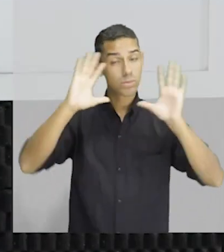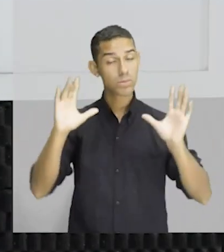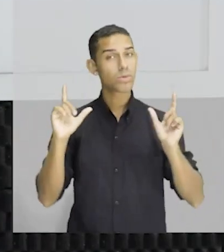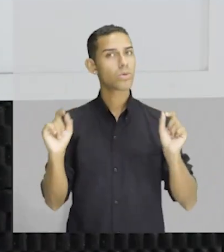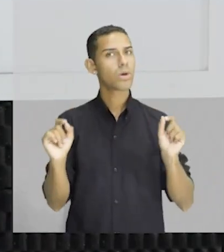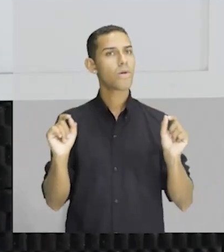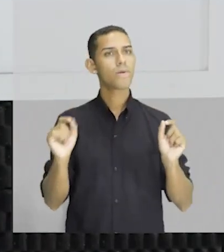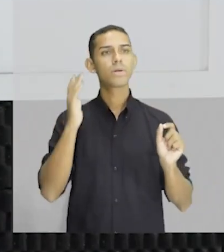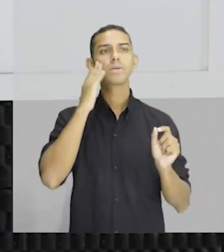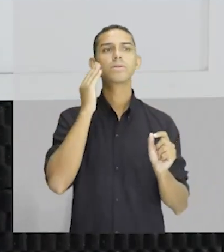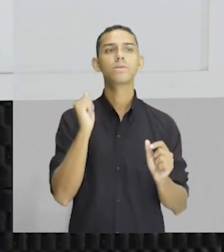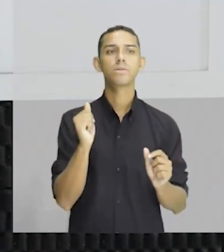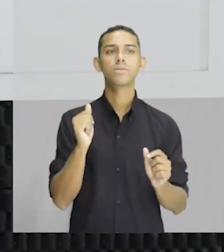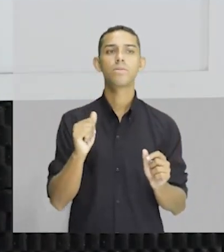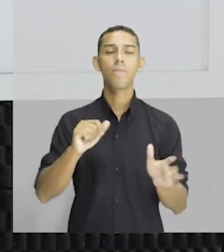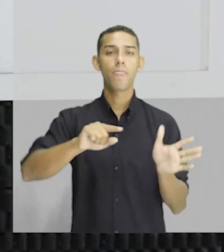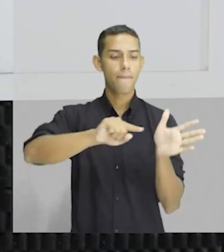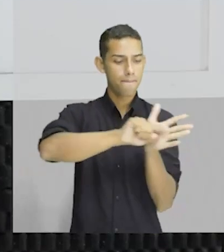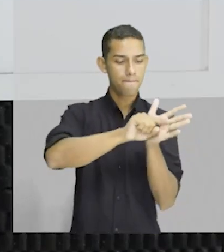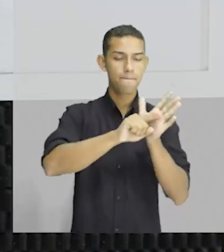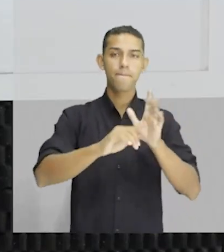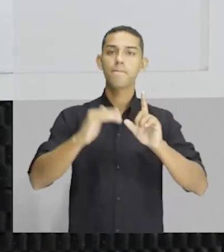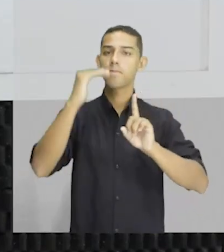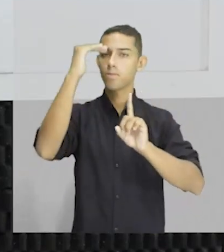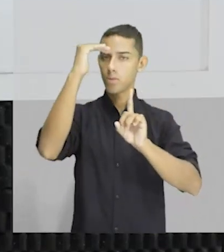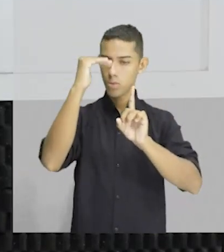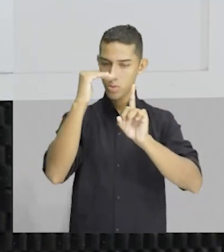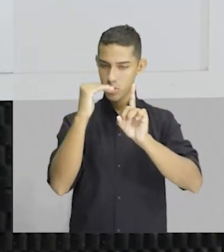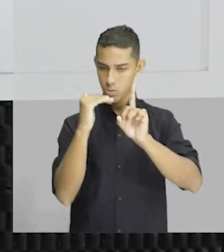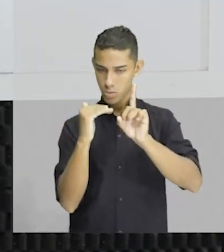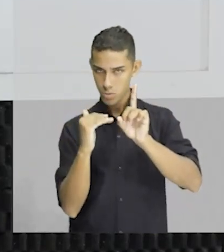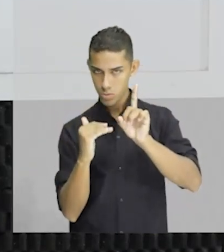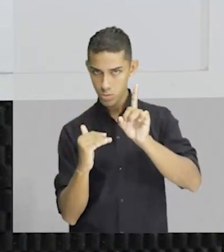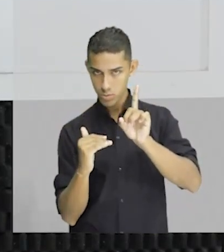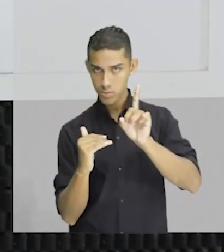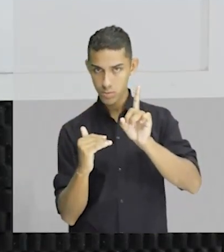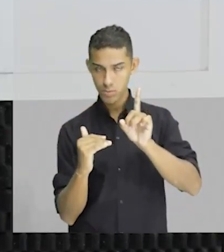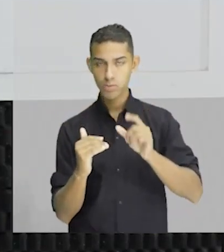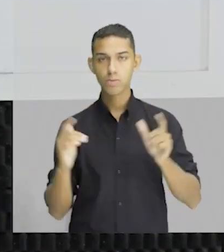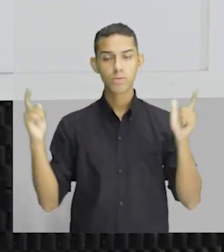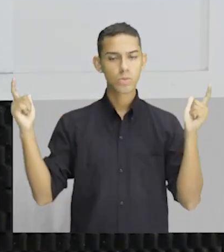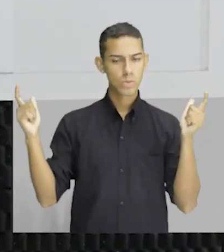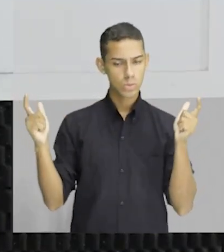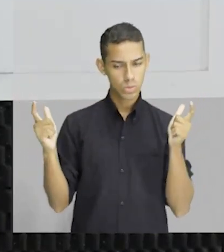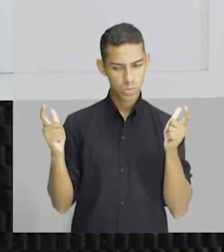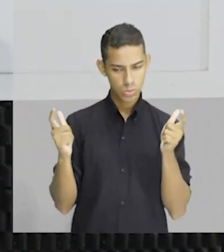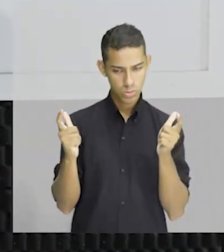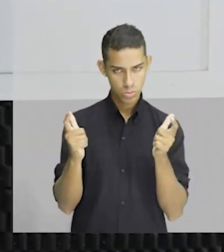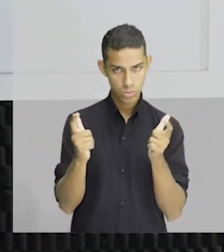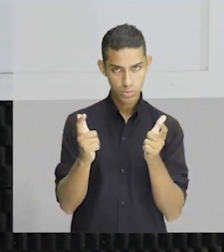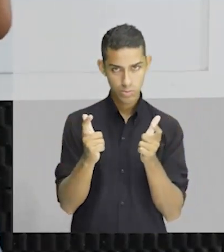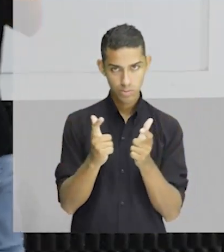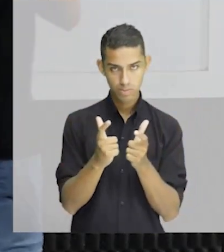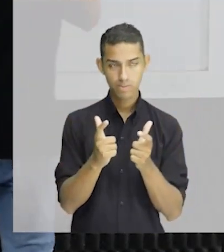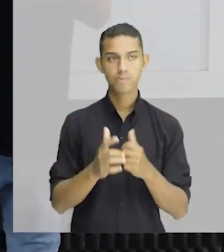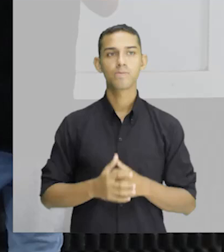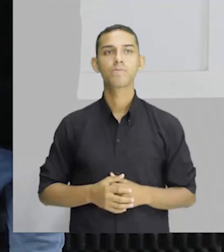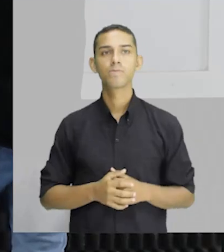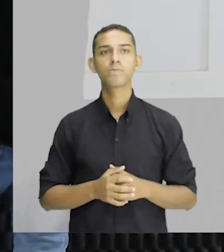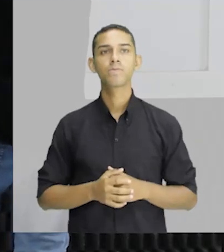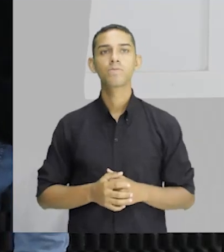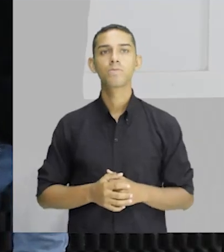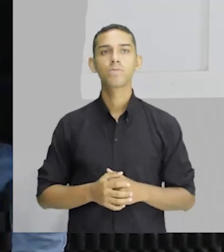que esses sinais aqui significam o quê? Que diminuiu o comprimento. Tá bom? Então vamos lá, ó.